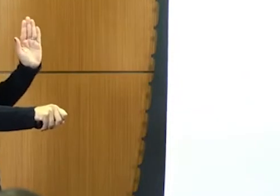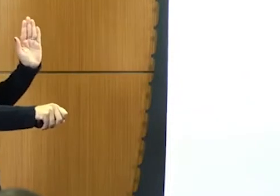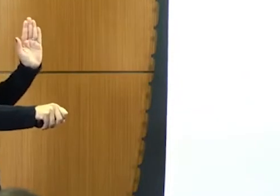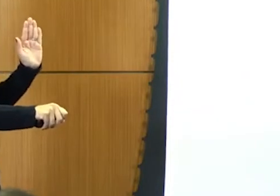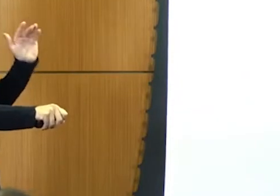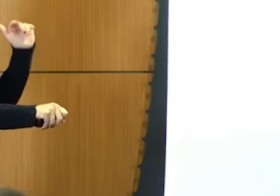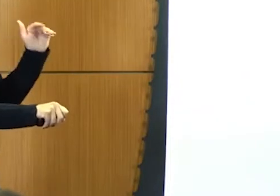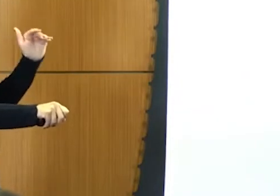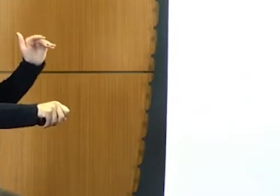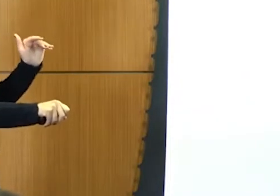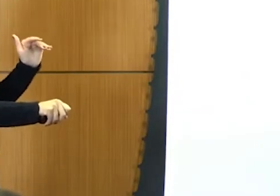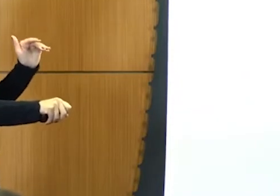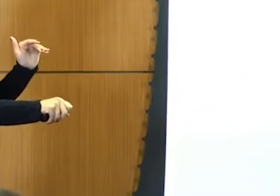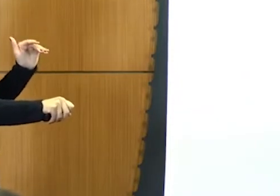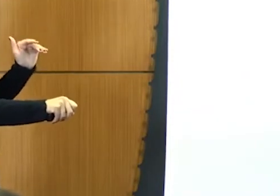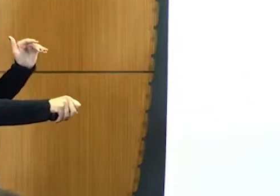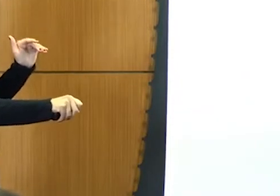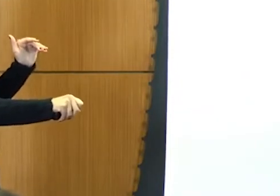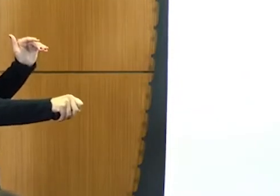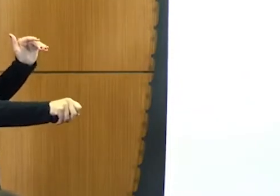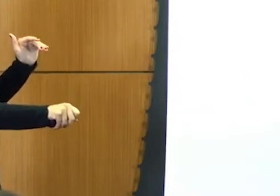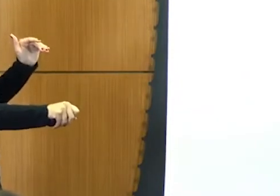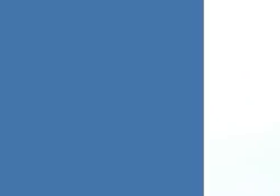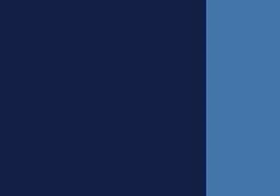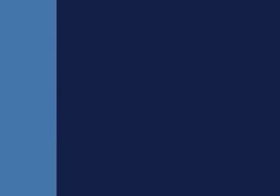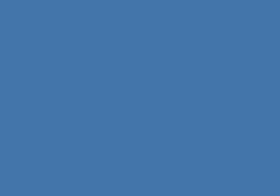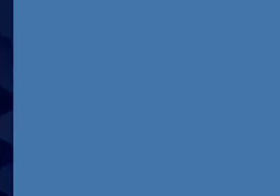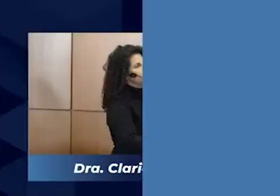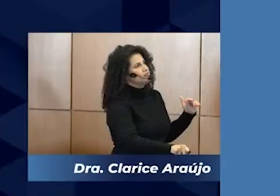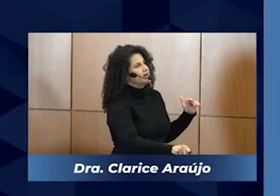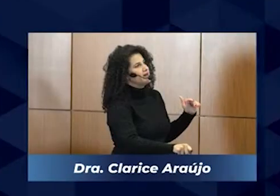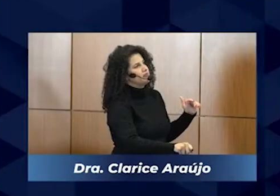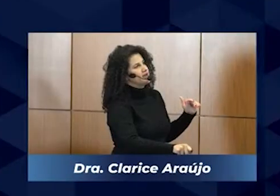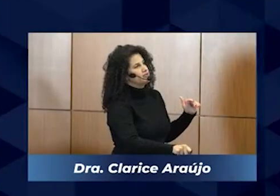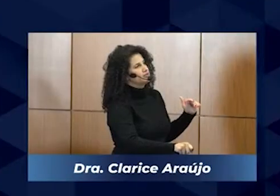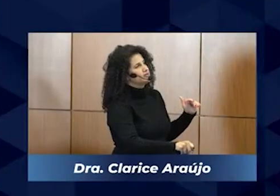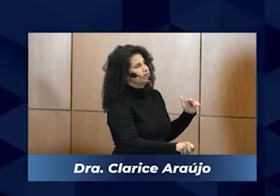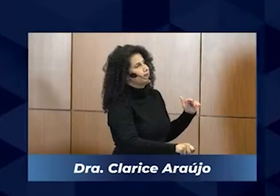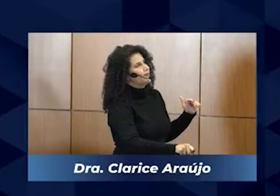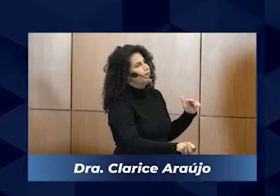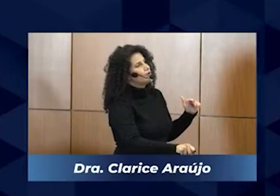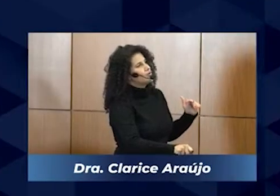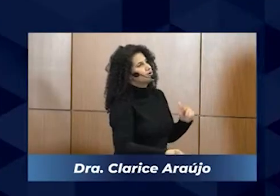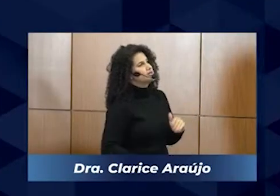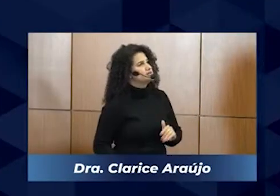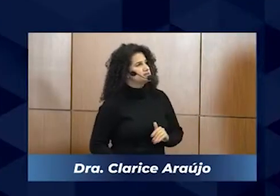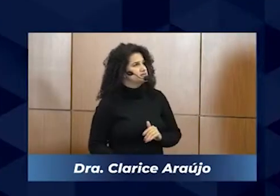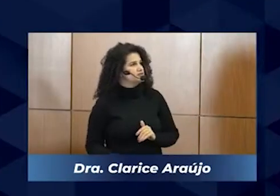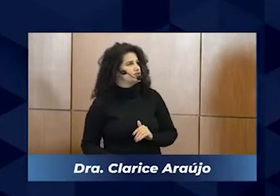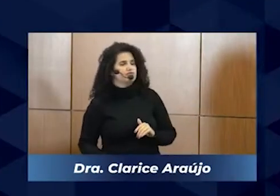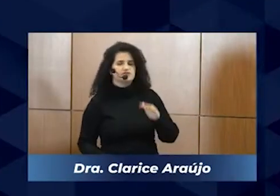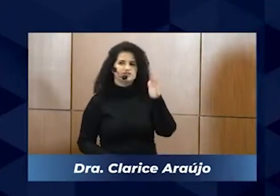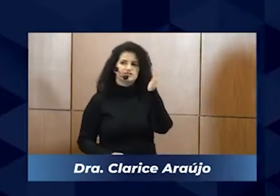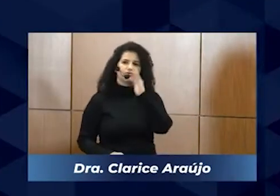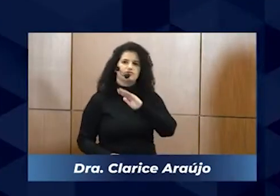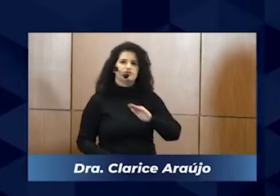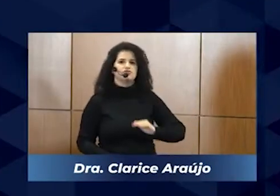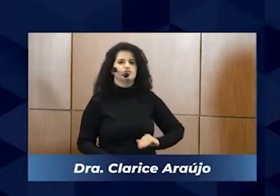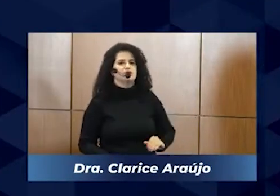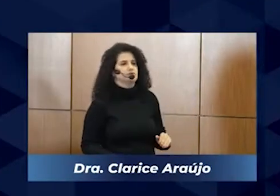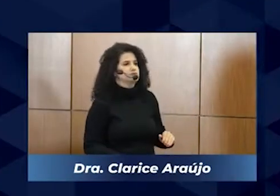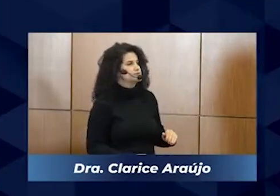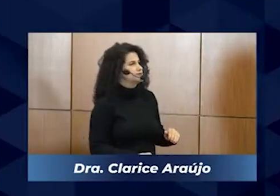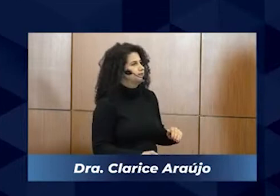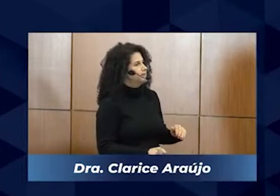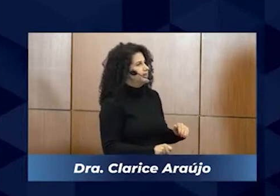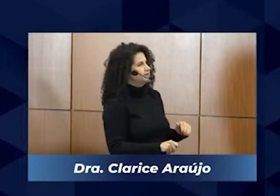algumas coisas, né? Já avaliado e analisado. Então, esse daqui foi um guia para a prática da TO com crianças e jovens de 5 a